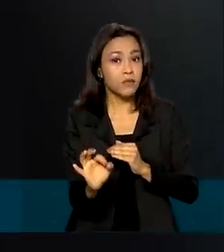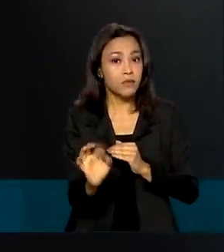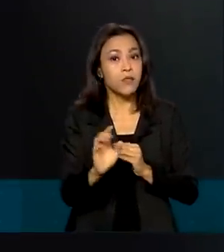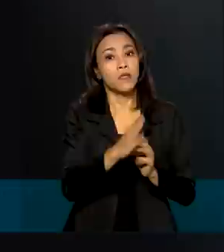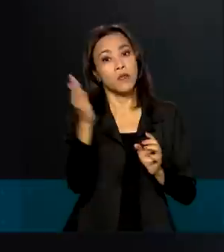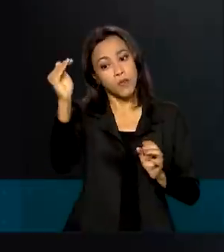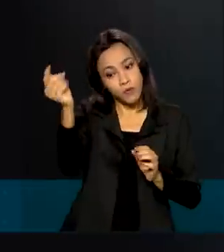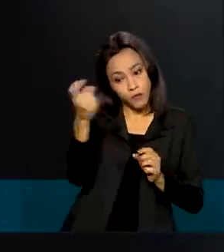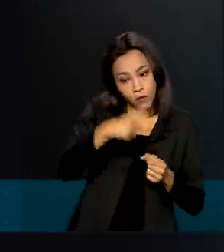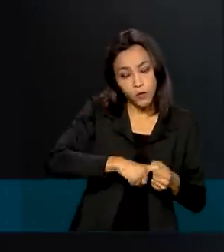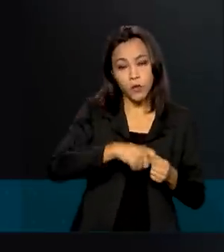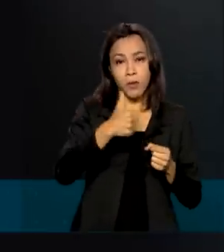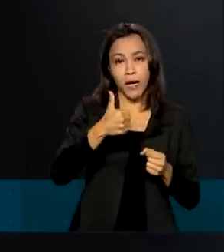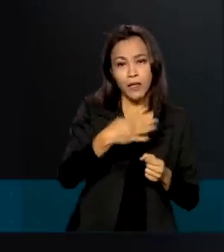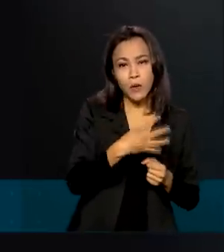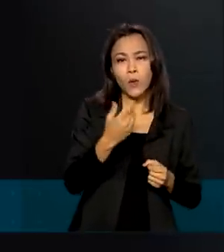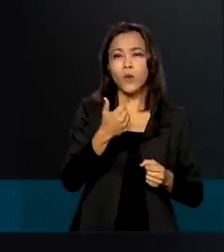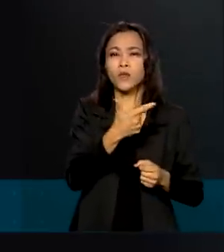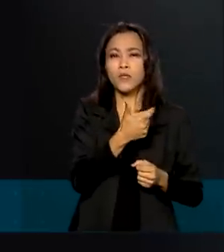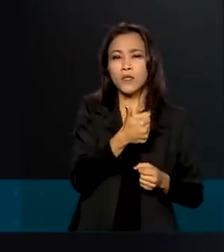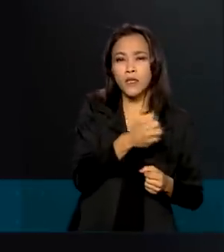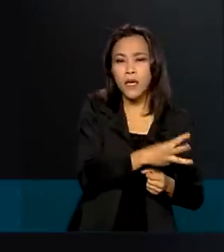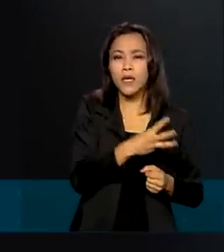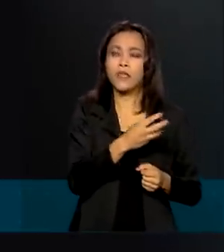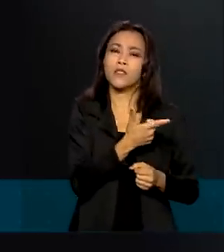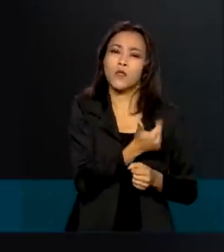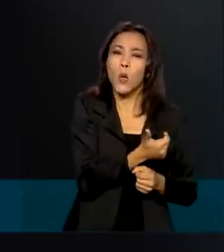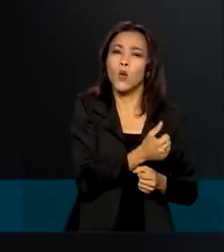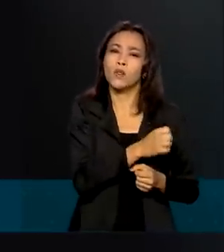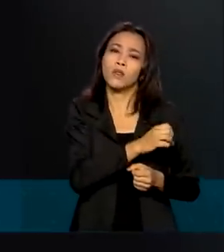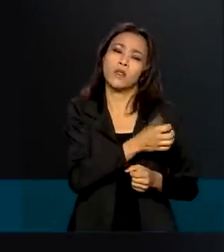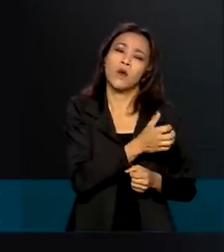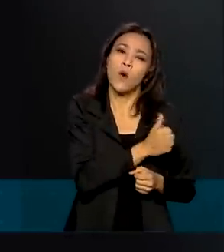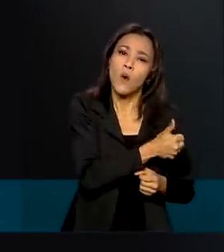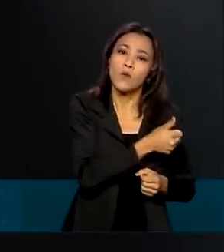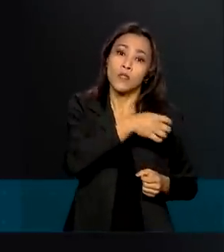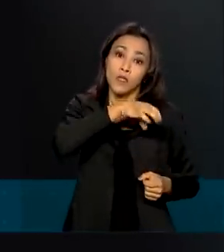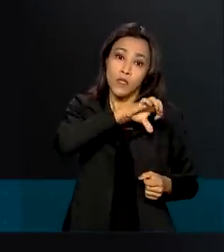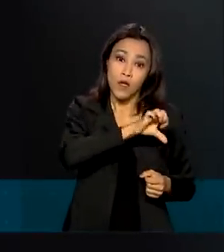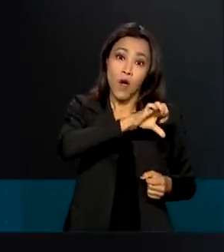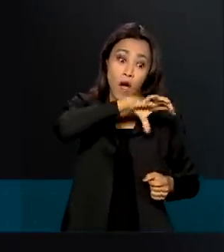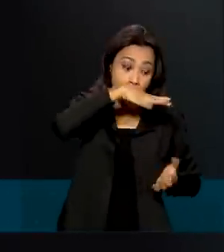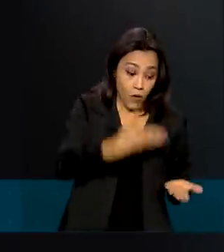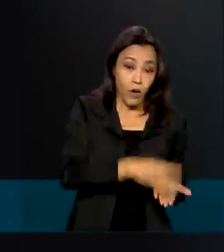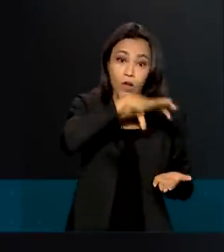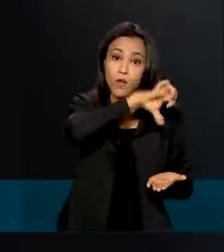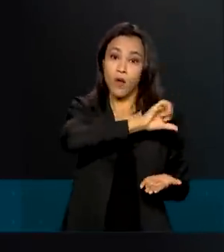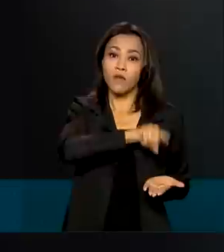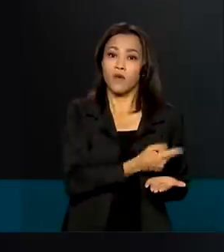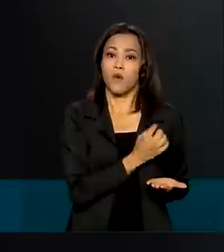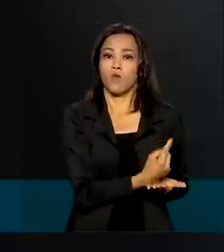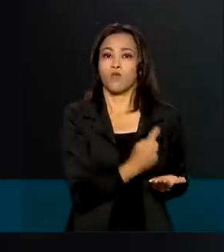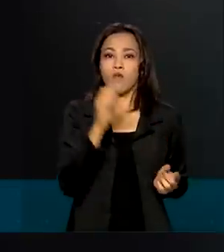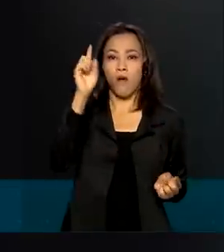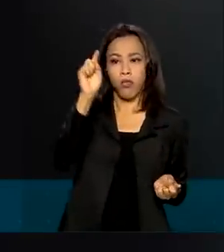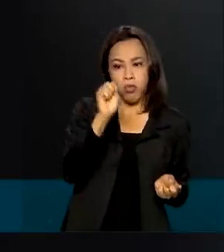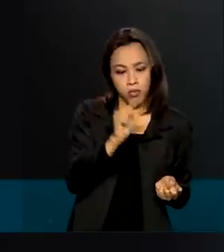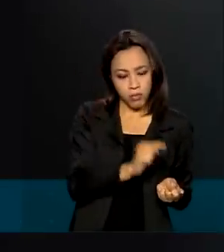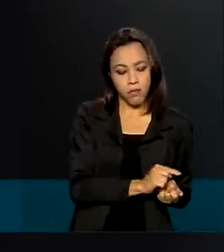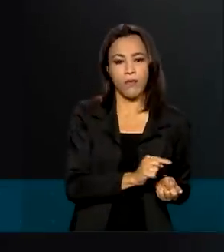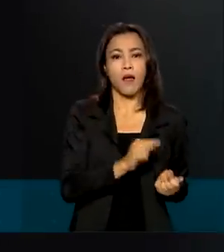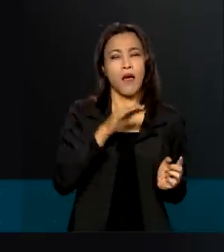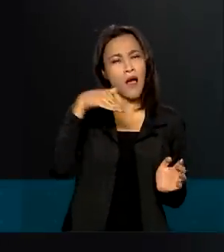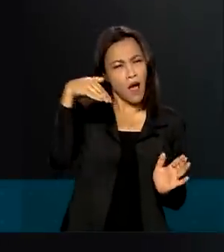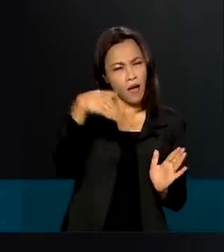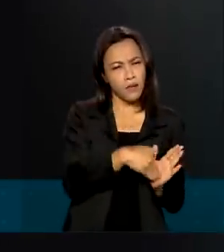voltou para 14 13 12 11 10 9 Nós também 9,1 até o fim do ano